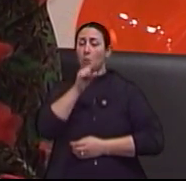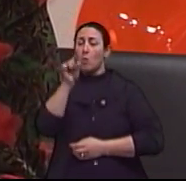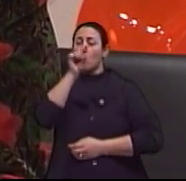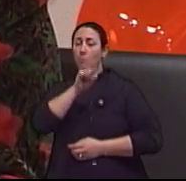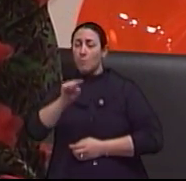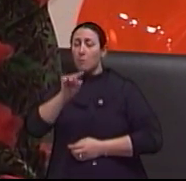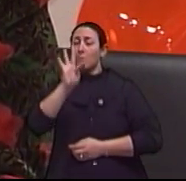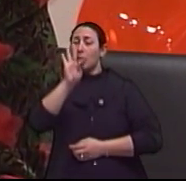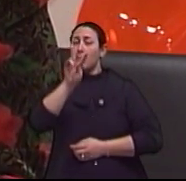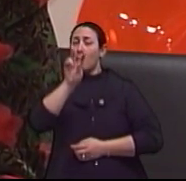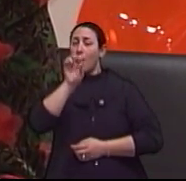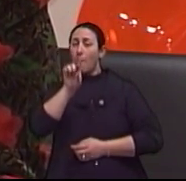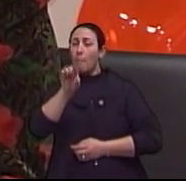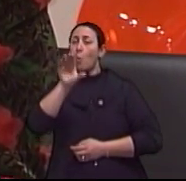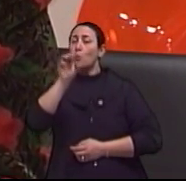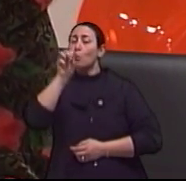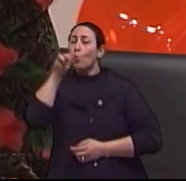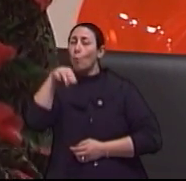@t.procopio